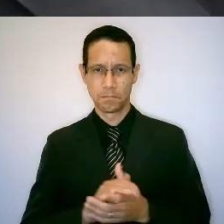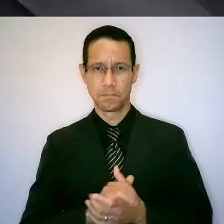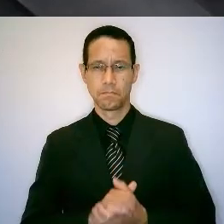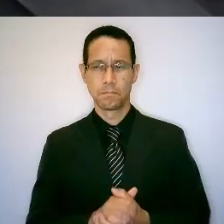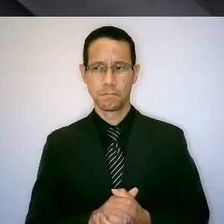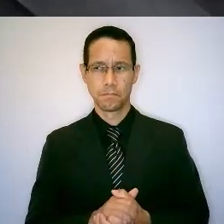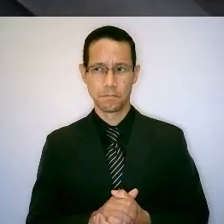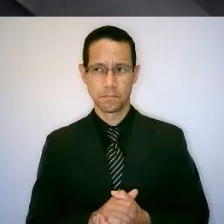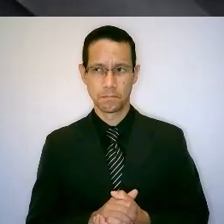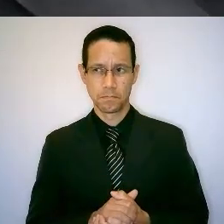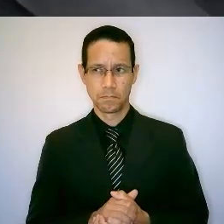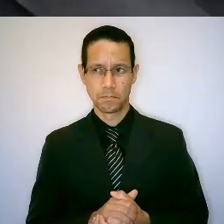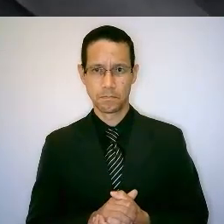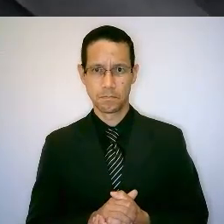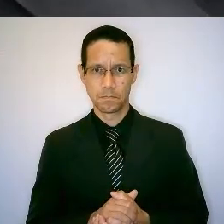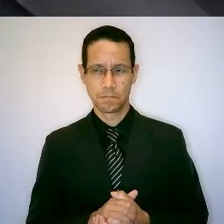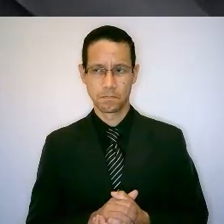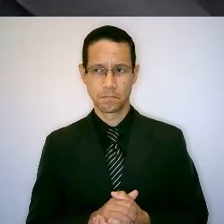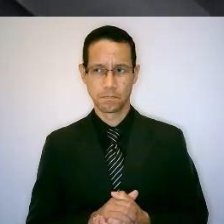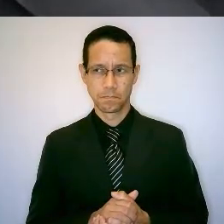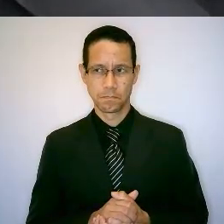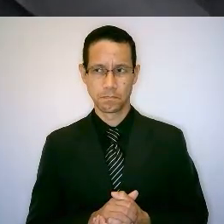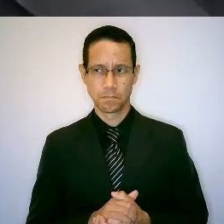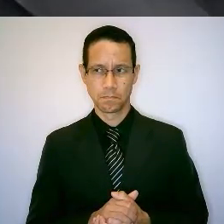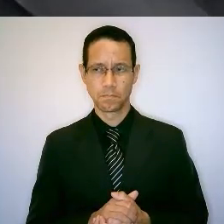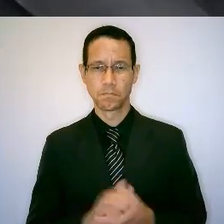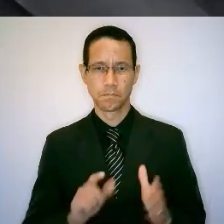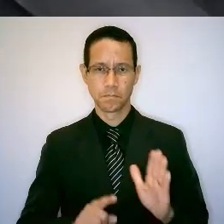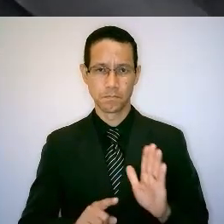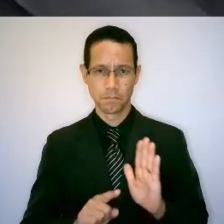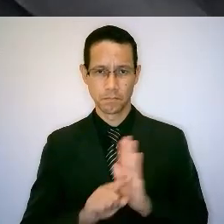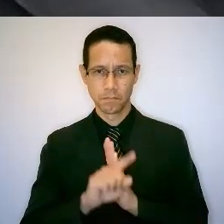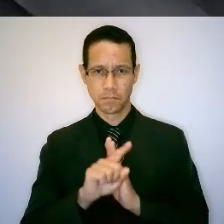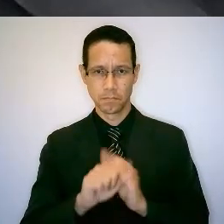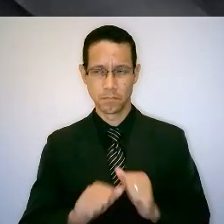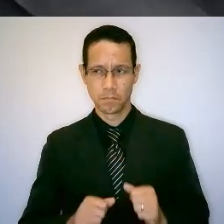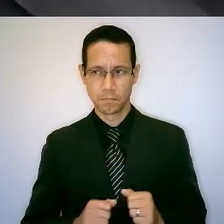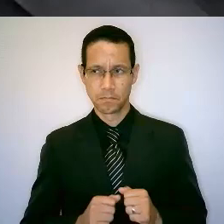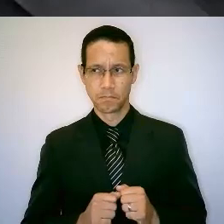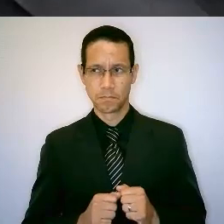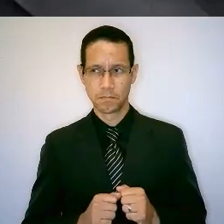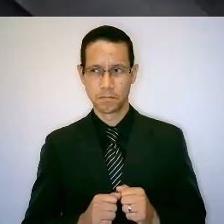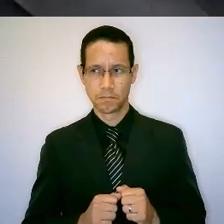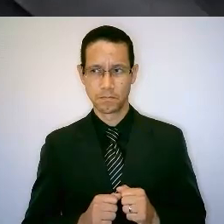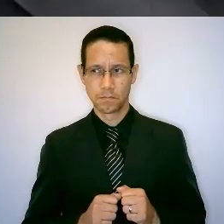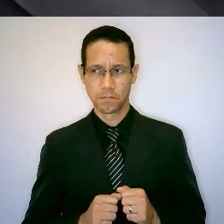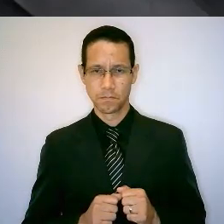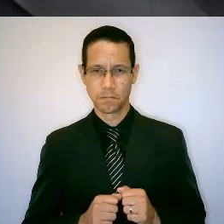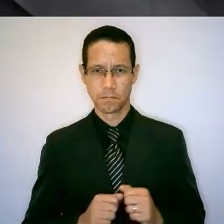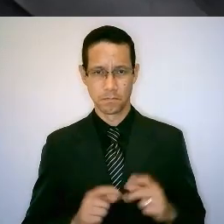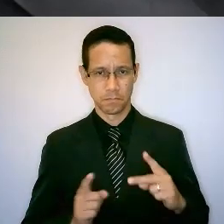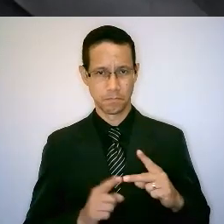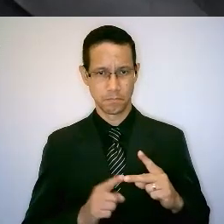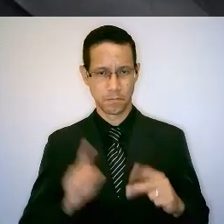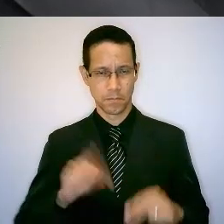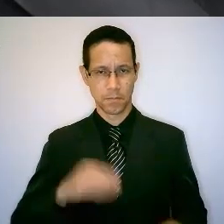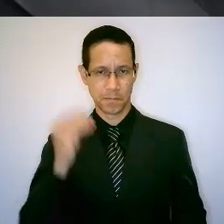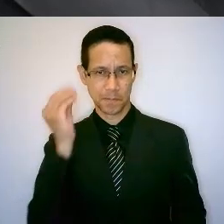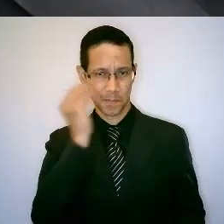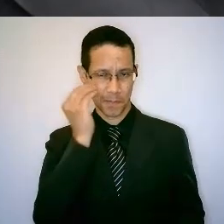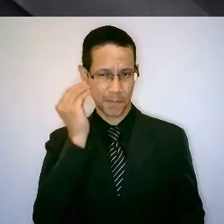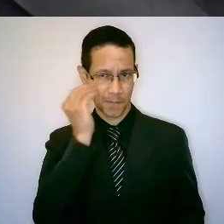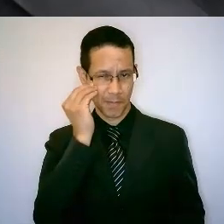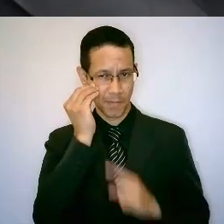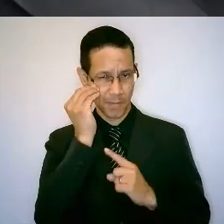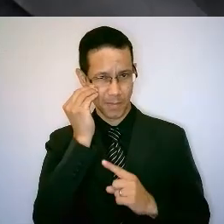limitou-se ele a questionar o segundo crime a tentativa de homicídio dizendo